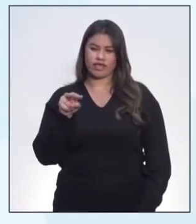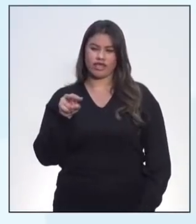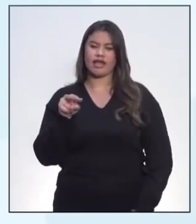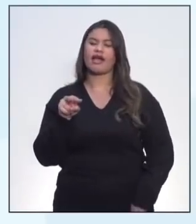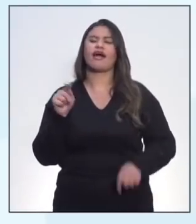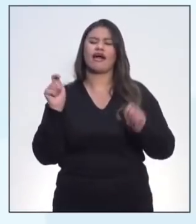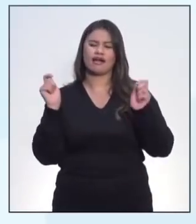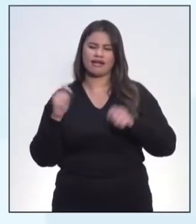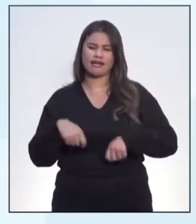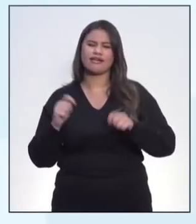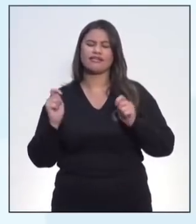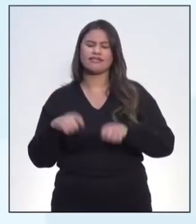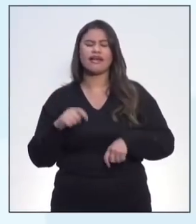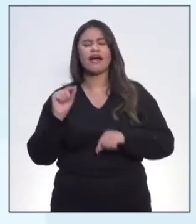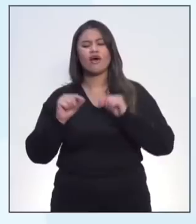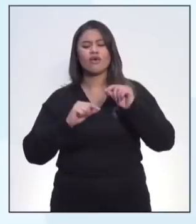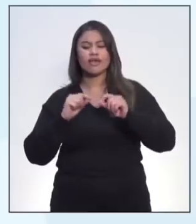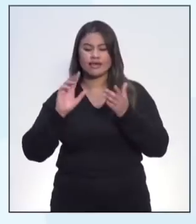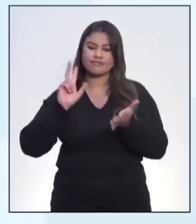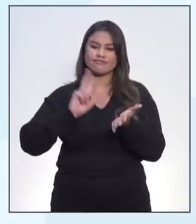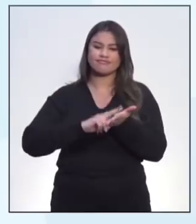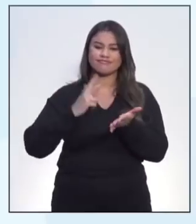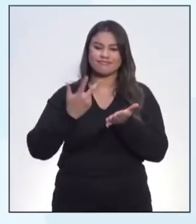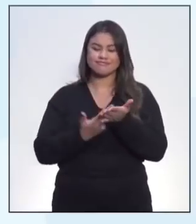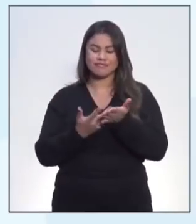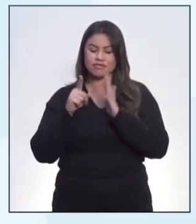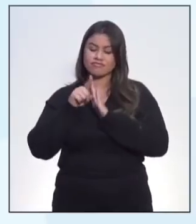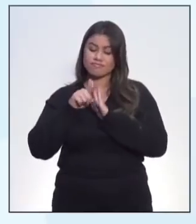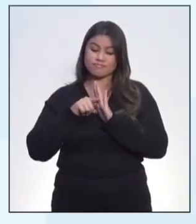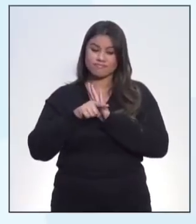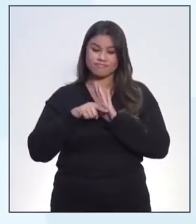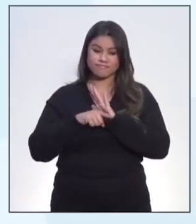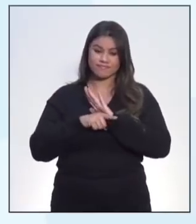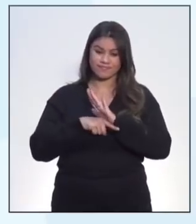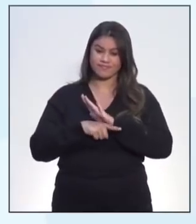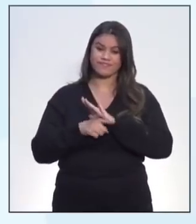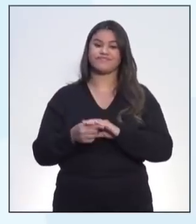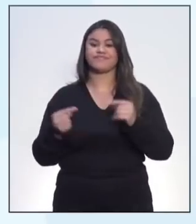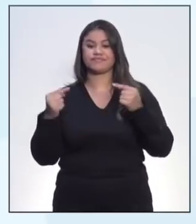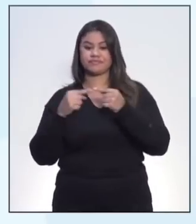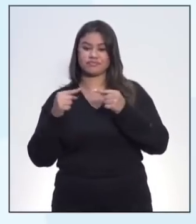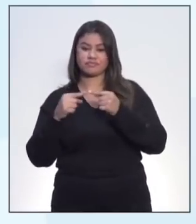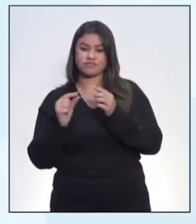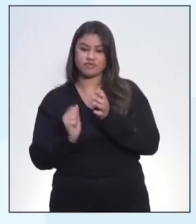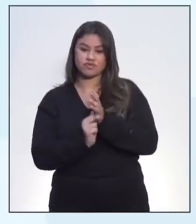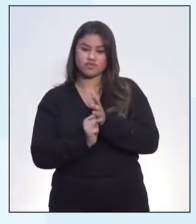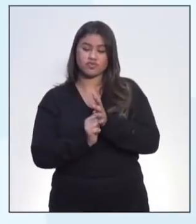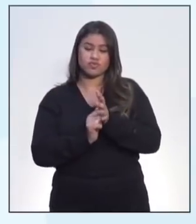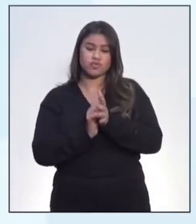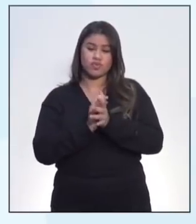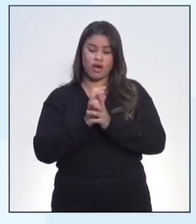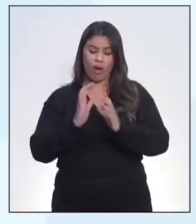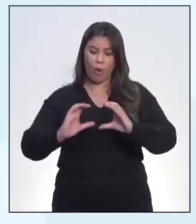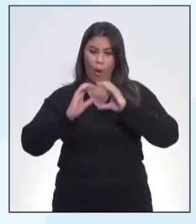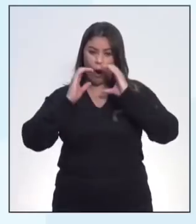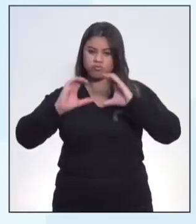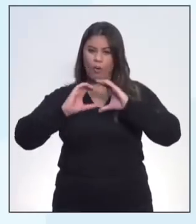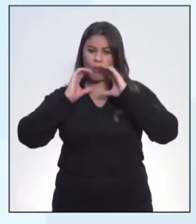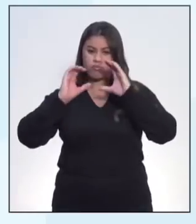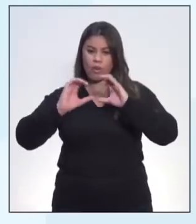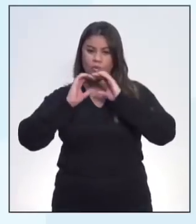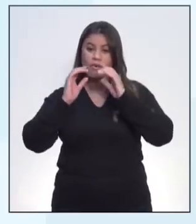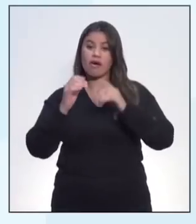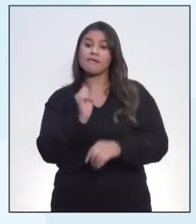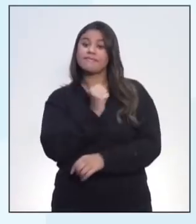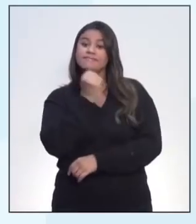análise ali desse infográfico, associando aí a quantidade de sanduíches, né, que